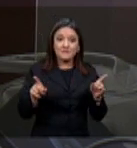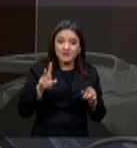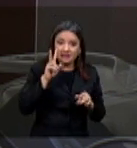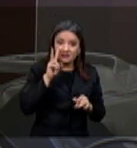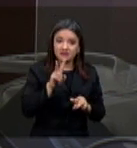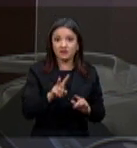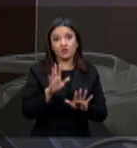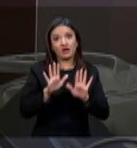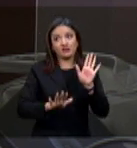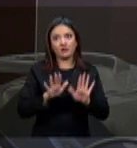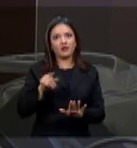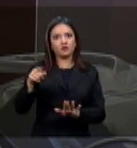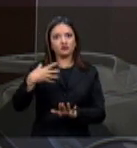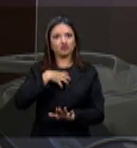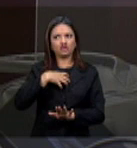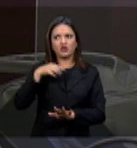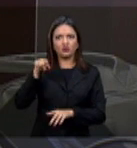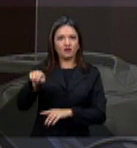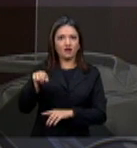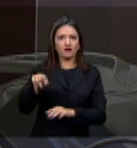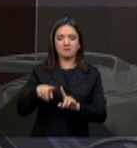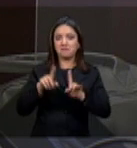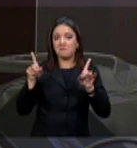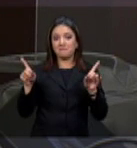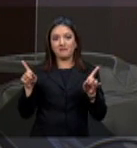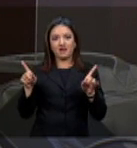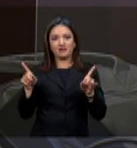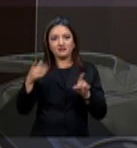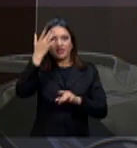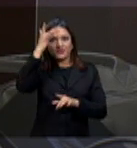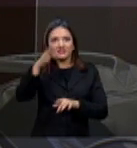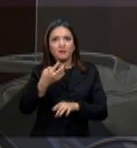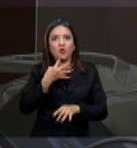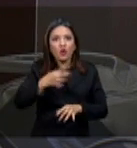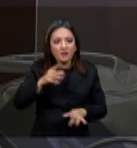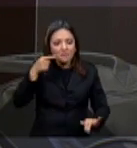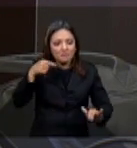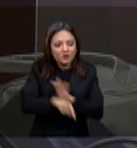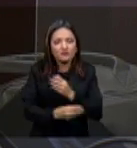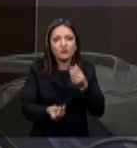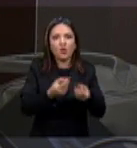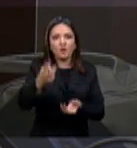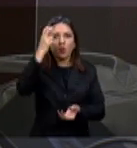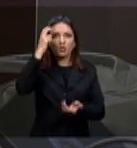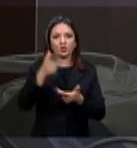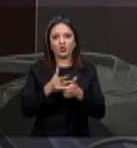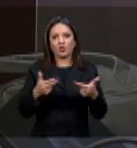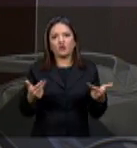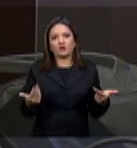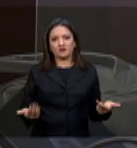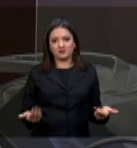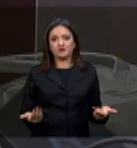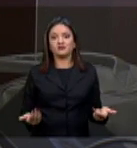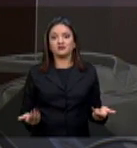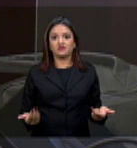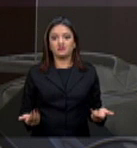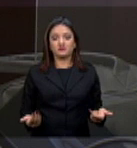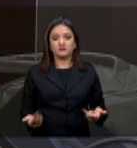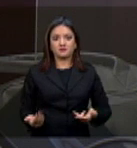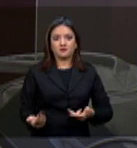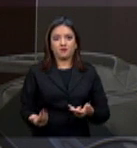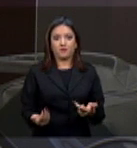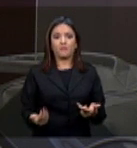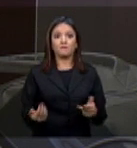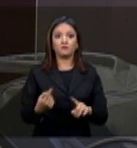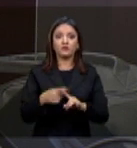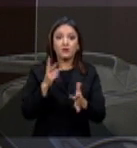ponto de vista dele. Mas é isso, a gente tem que olhar e descolonizar o olhar sobre os povos indígenas, porque